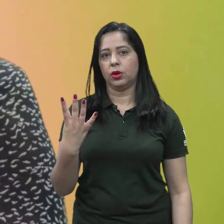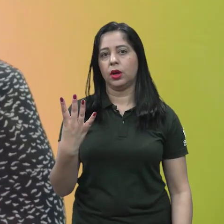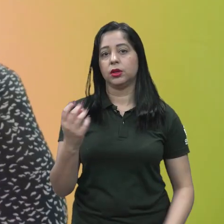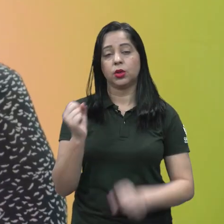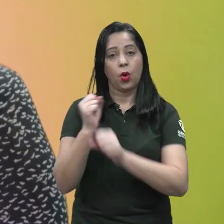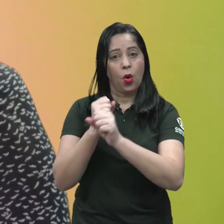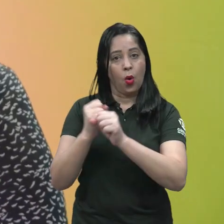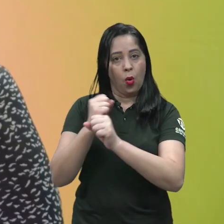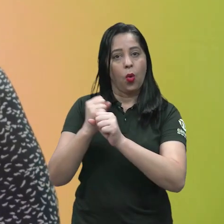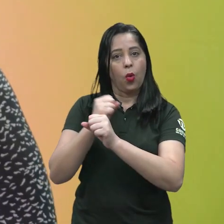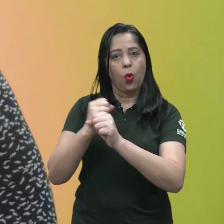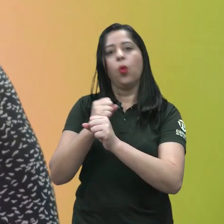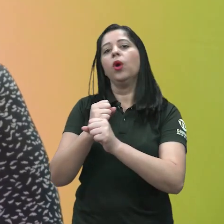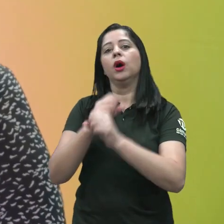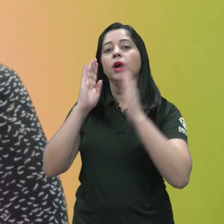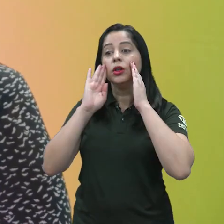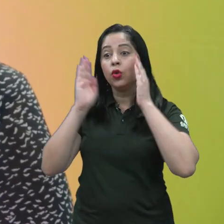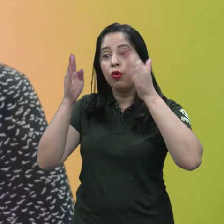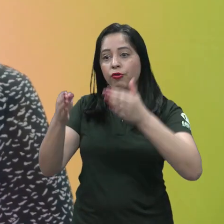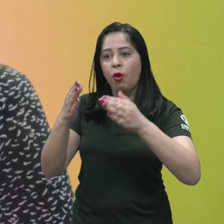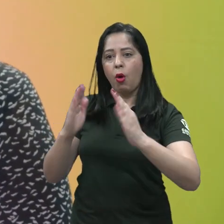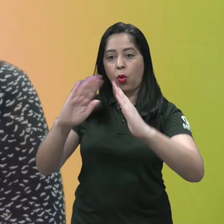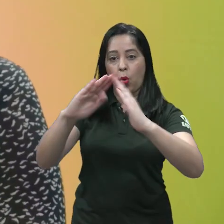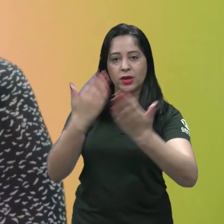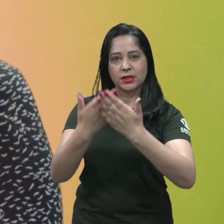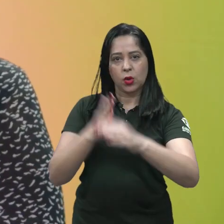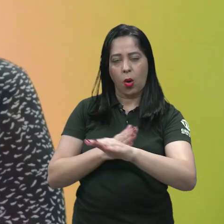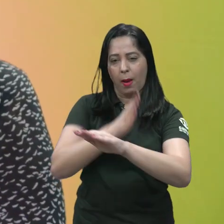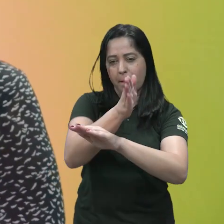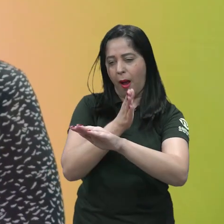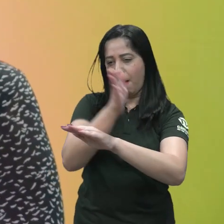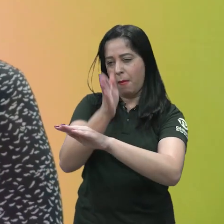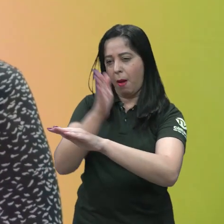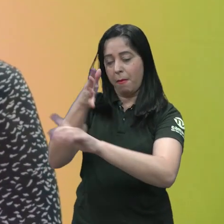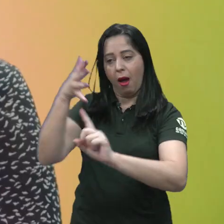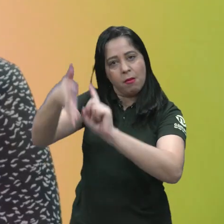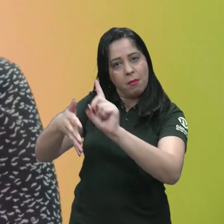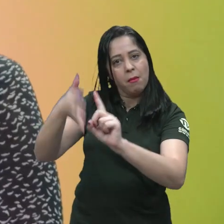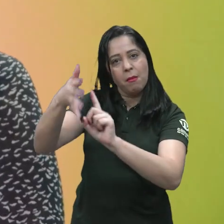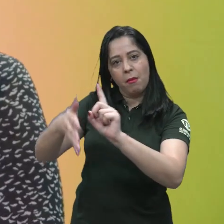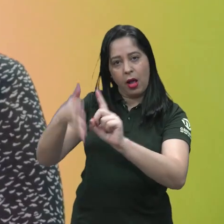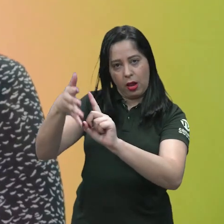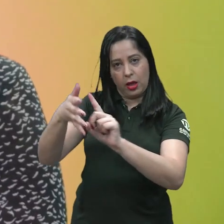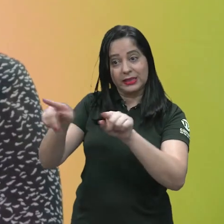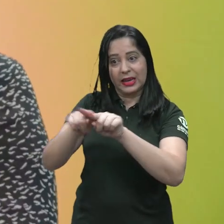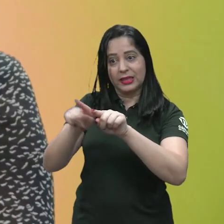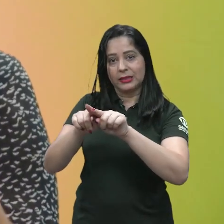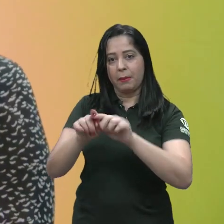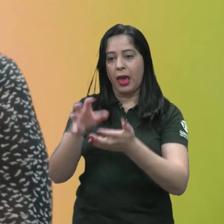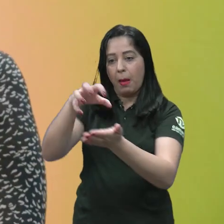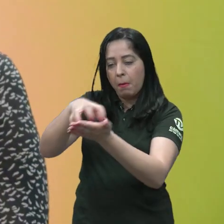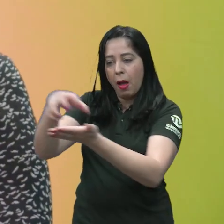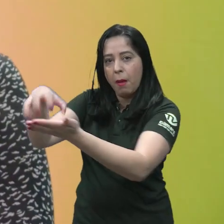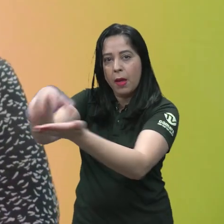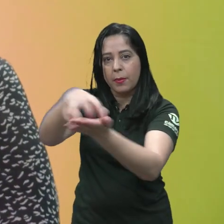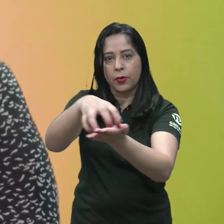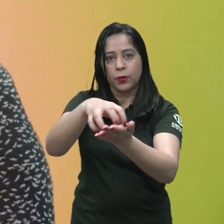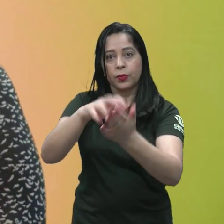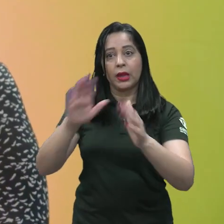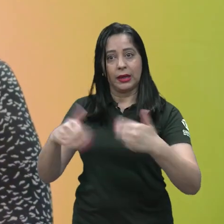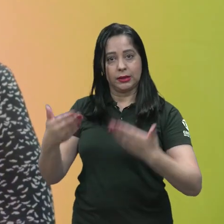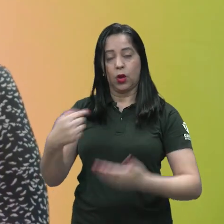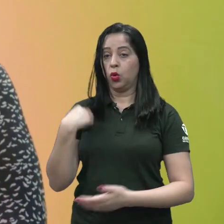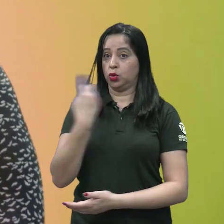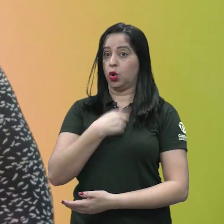ano dedicado à circulação nas escolas e espaços institucionais, né? Então, nós cumprimos essa